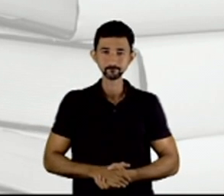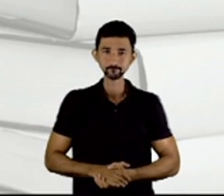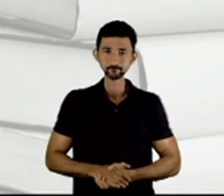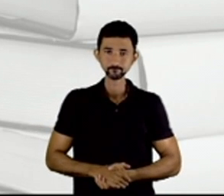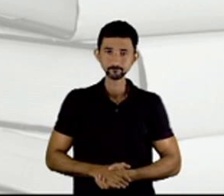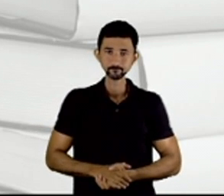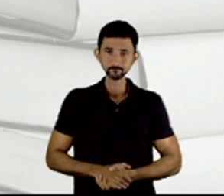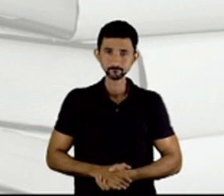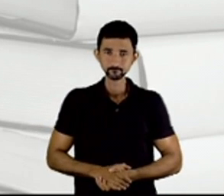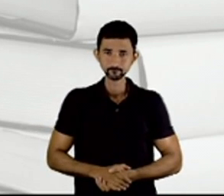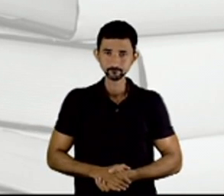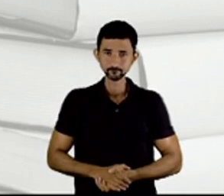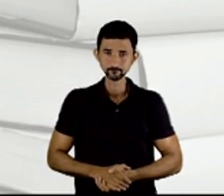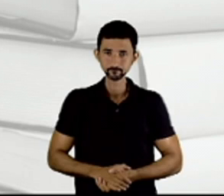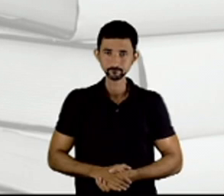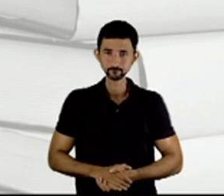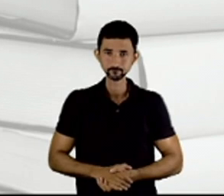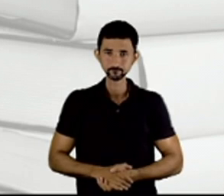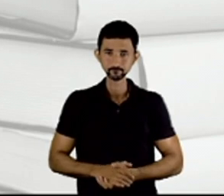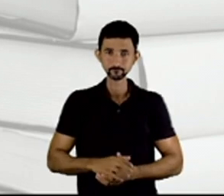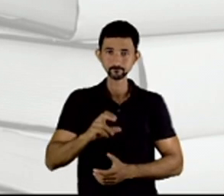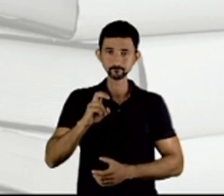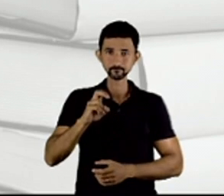No caso,